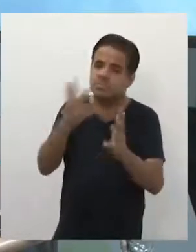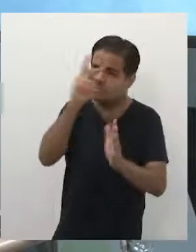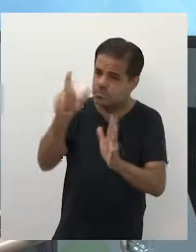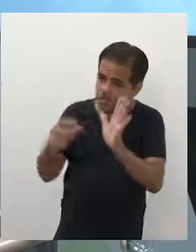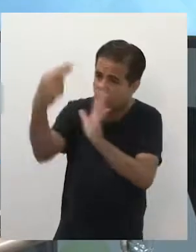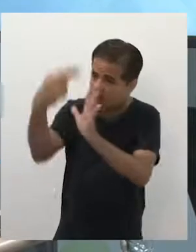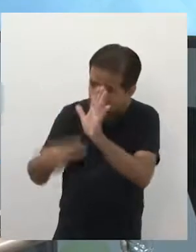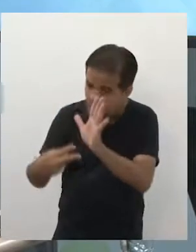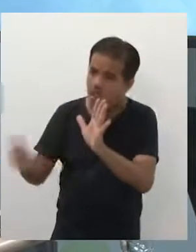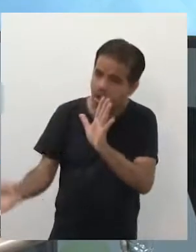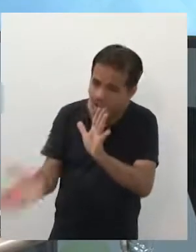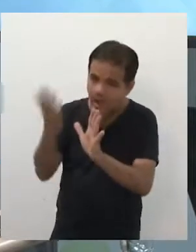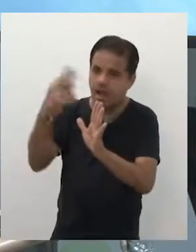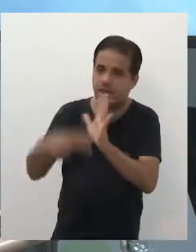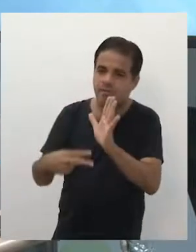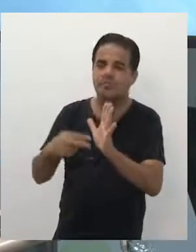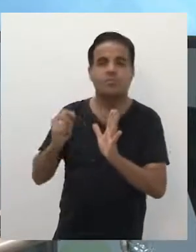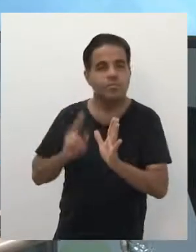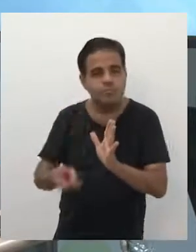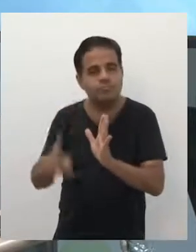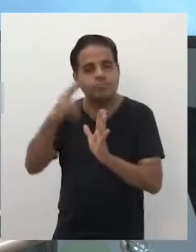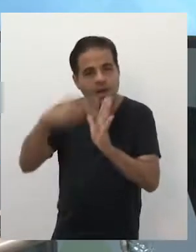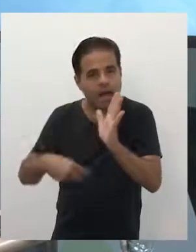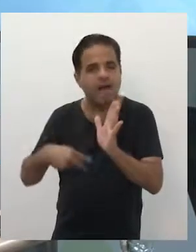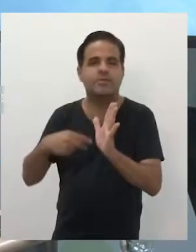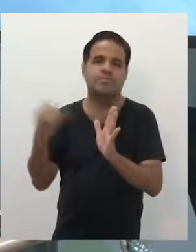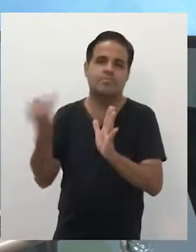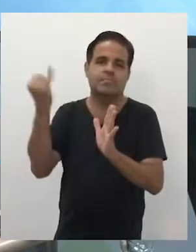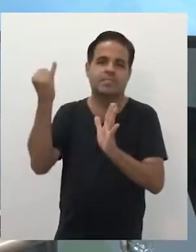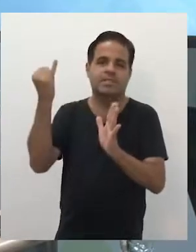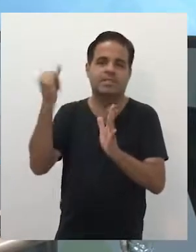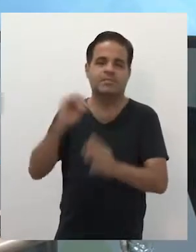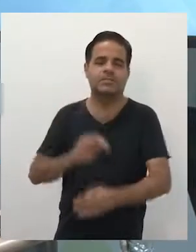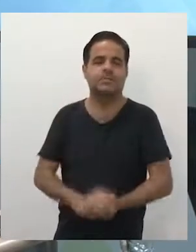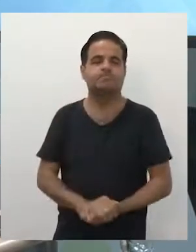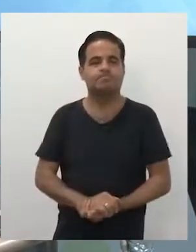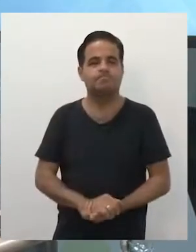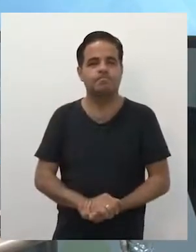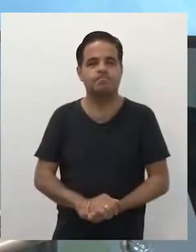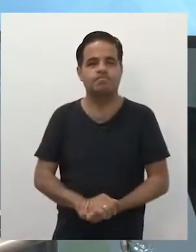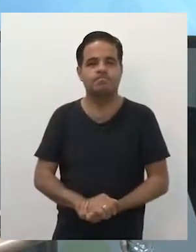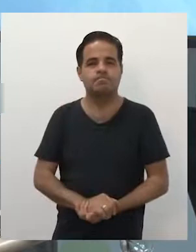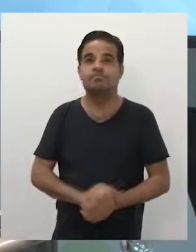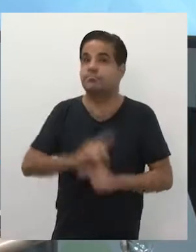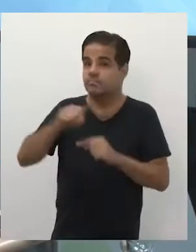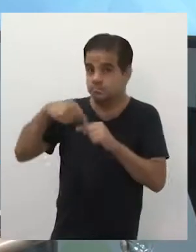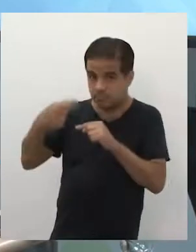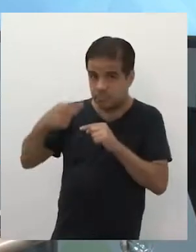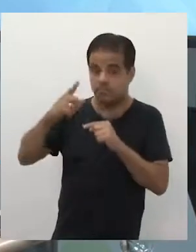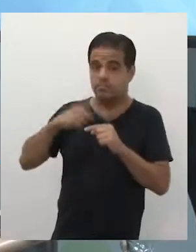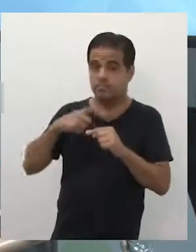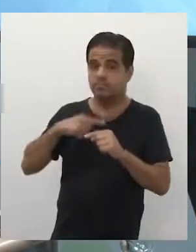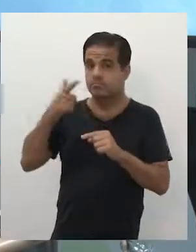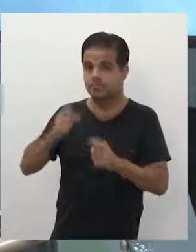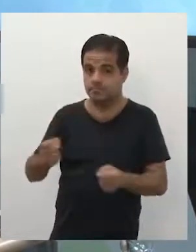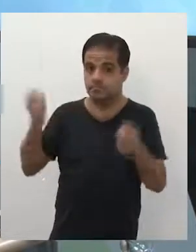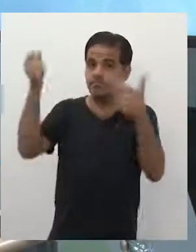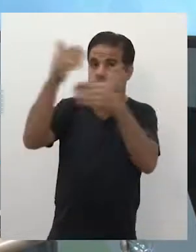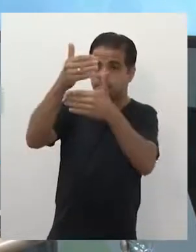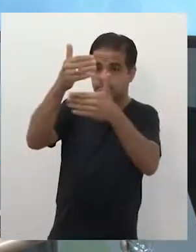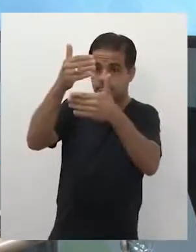a continuar esta leitura, tá bom? Depois nós temos aqui no próximo